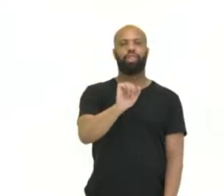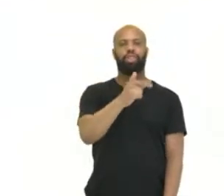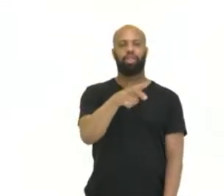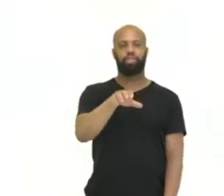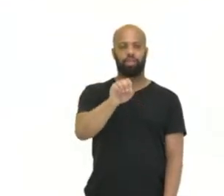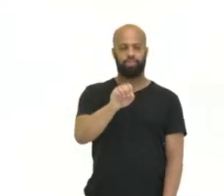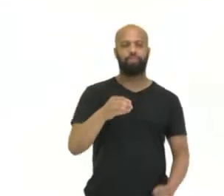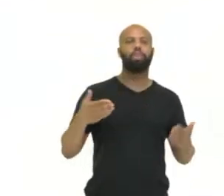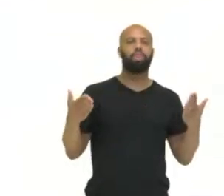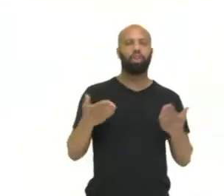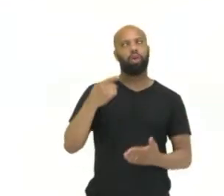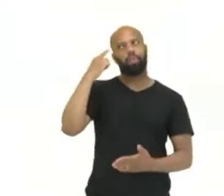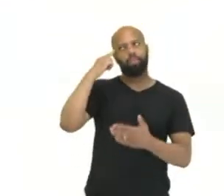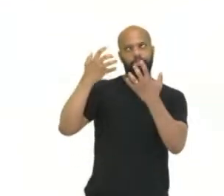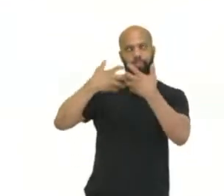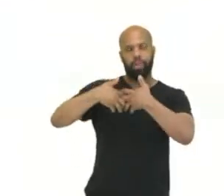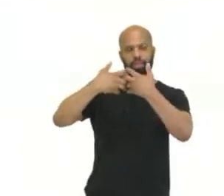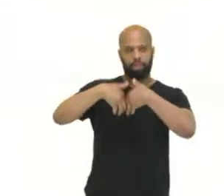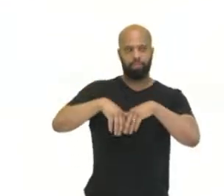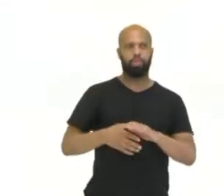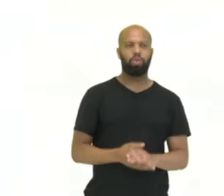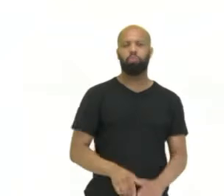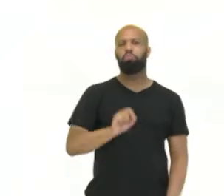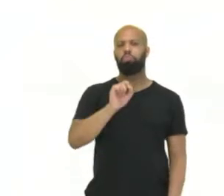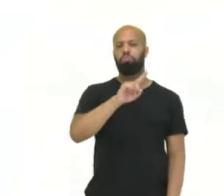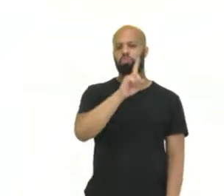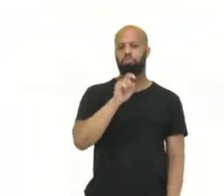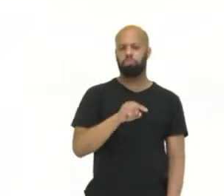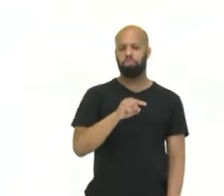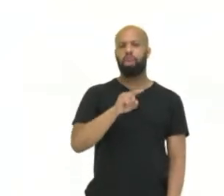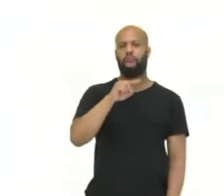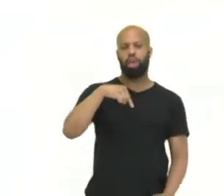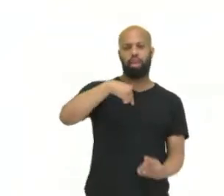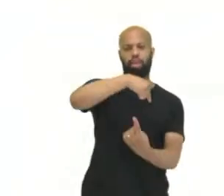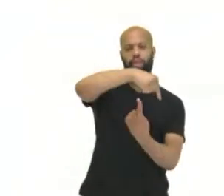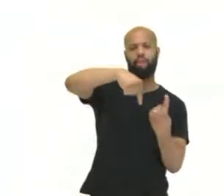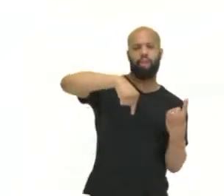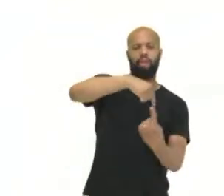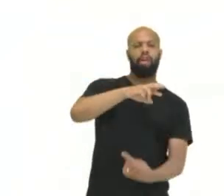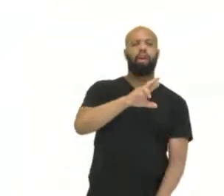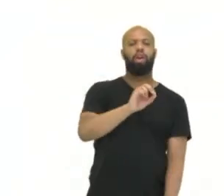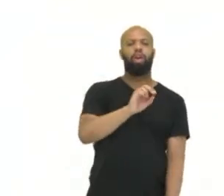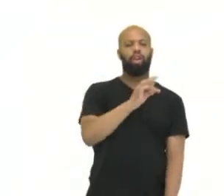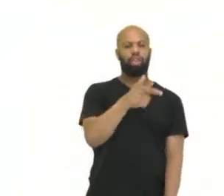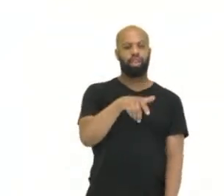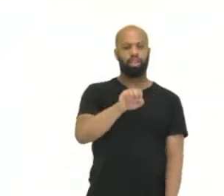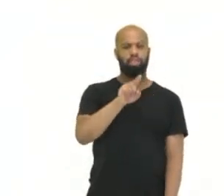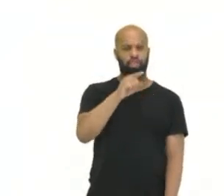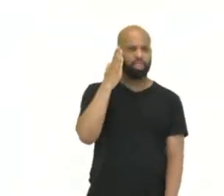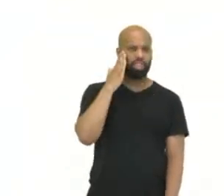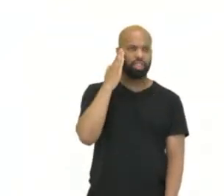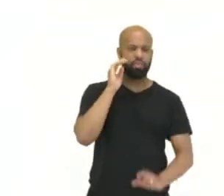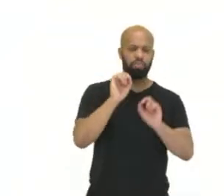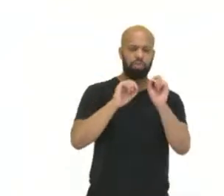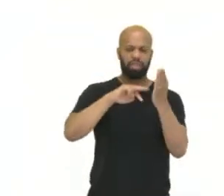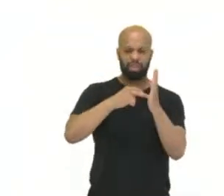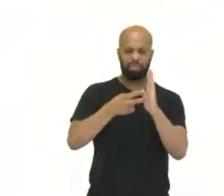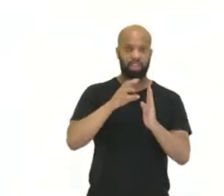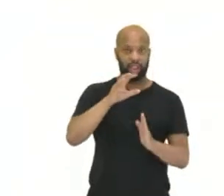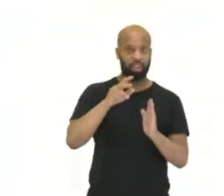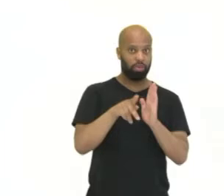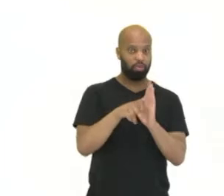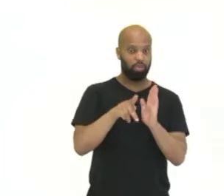Agora vamos pensar um pouquinho. O que será que é rotação? Você sabe o que significa este termo em ciências